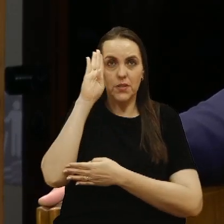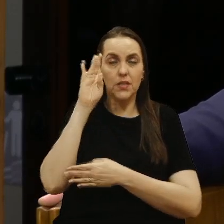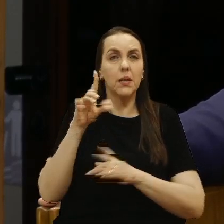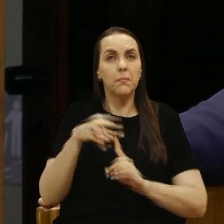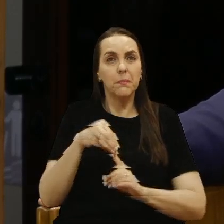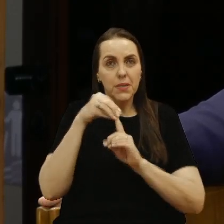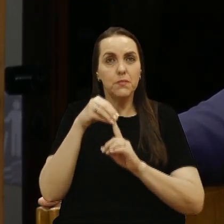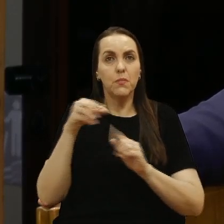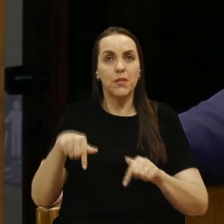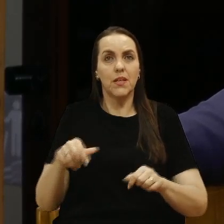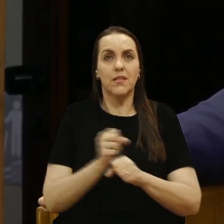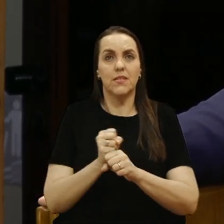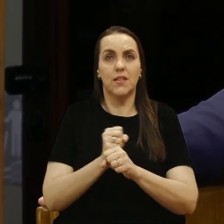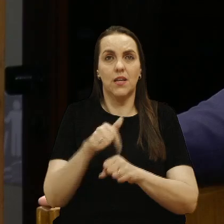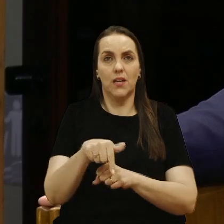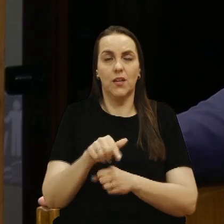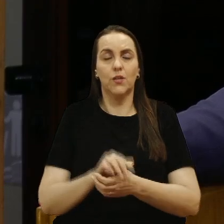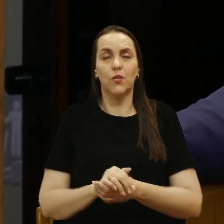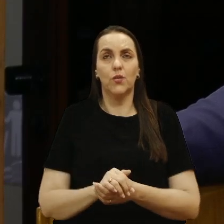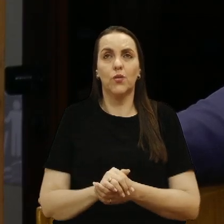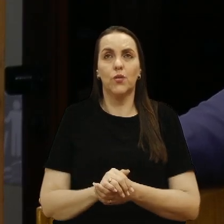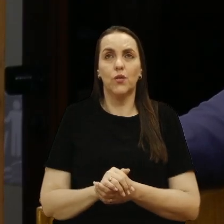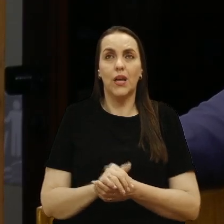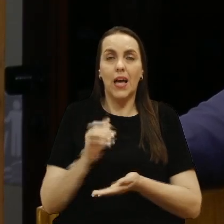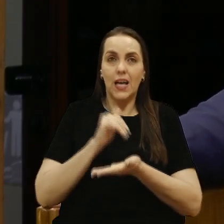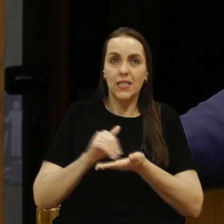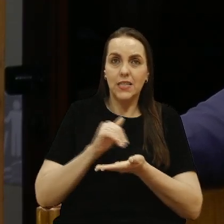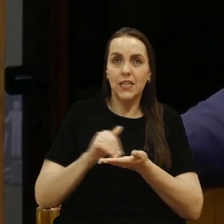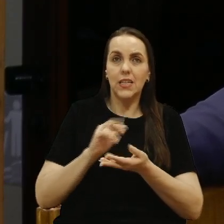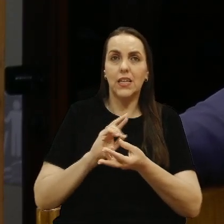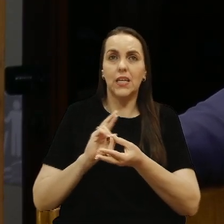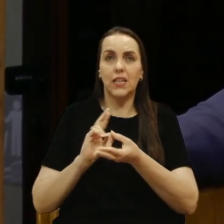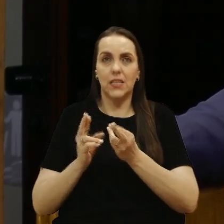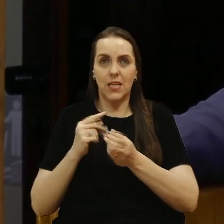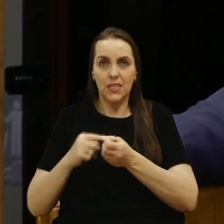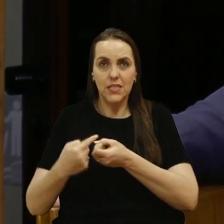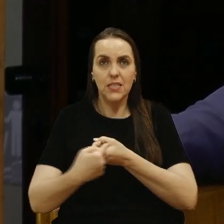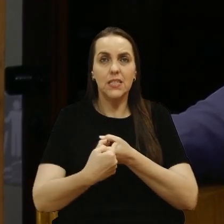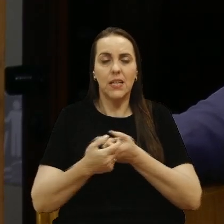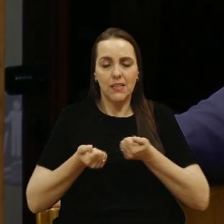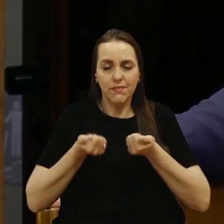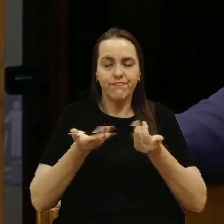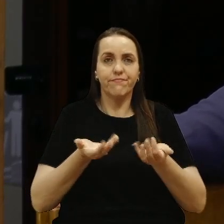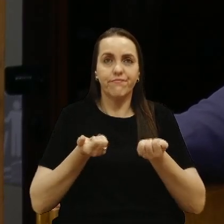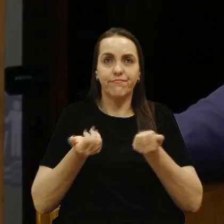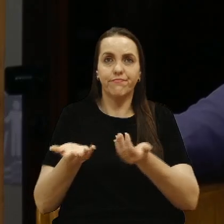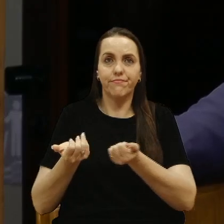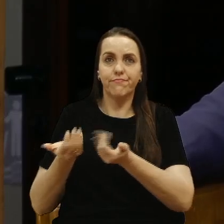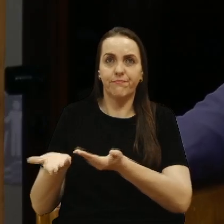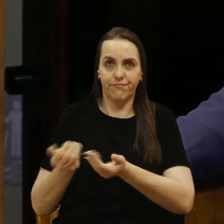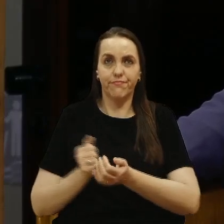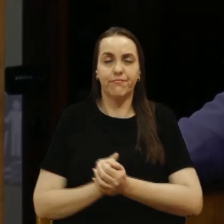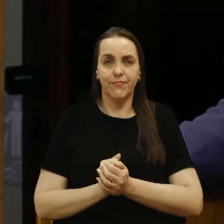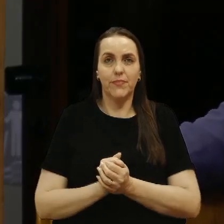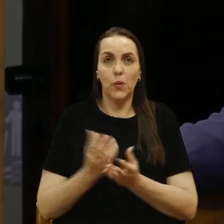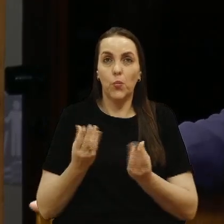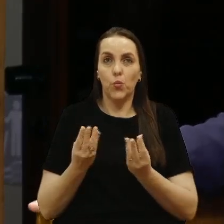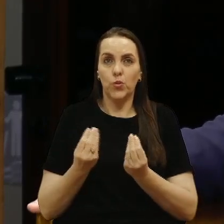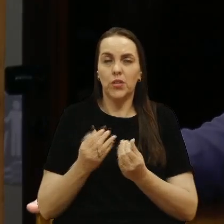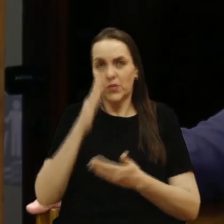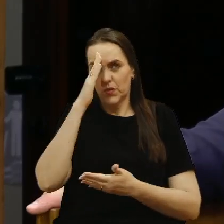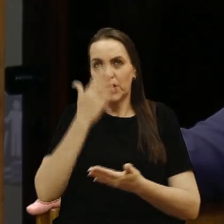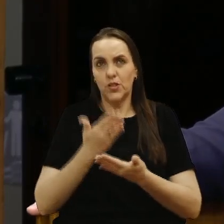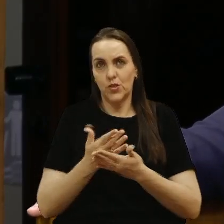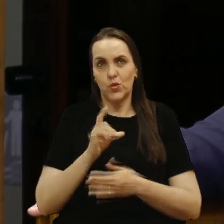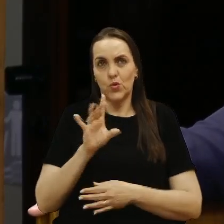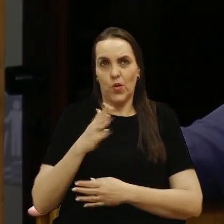né, neste ano onde a Secretaria do Urbanismo está fazendo grandes entregas e ainda fará muitas entregas, né? Eu acredito que não só eu, mas muitos